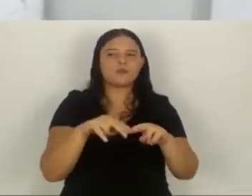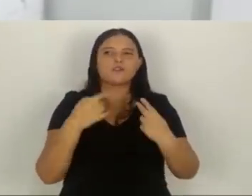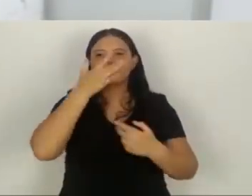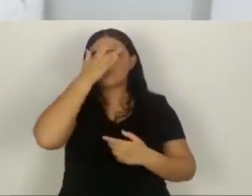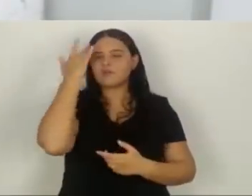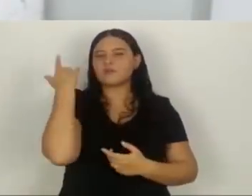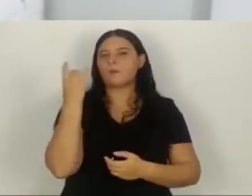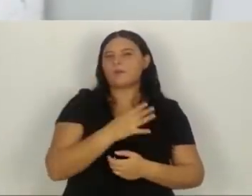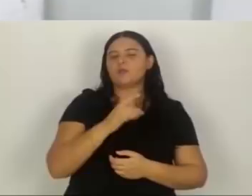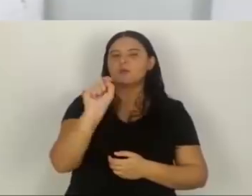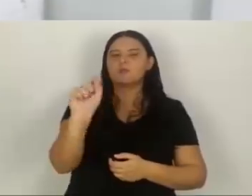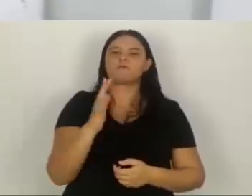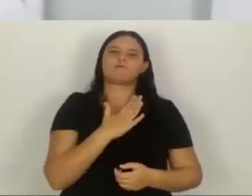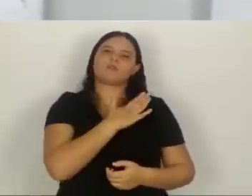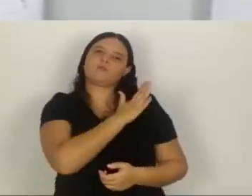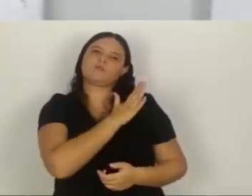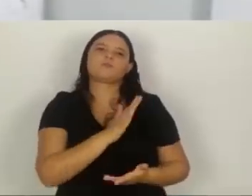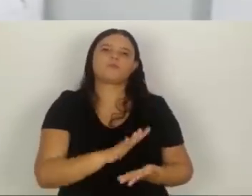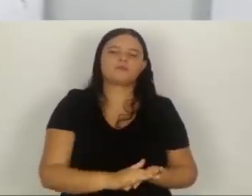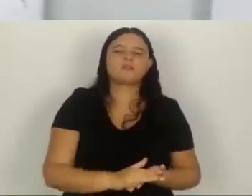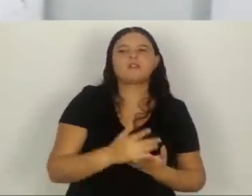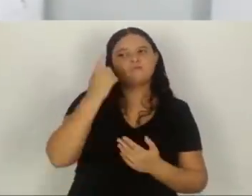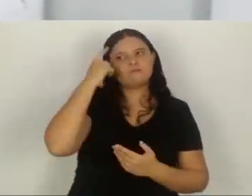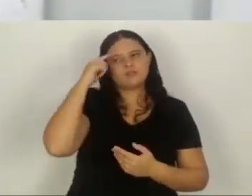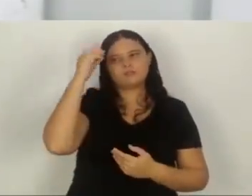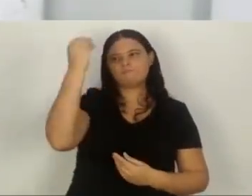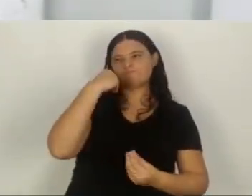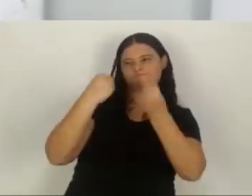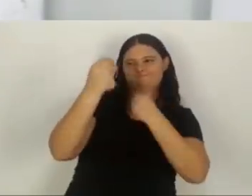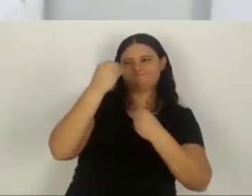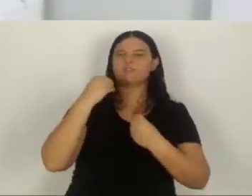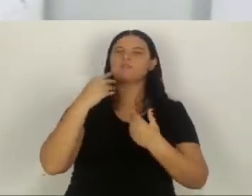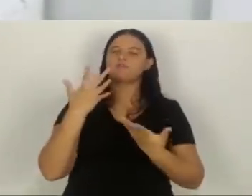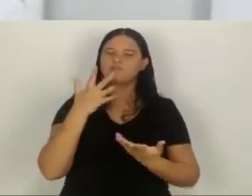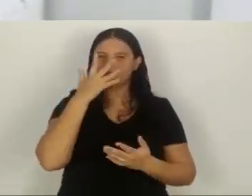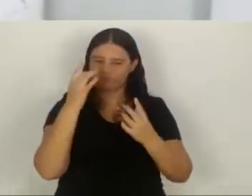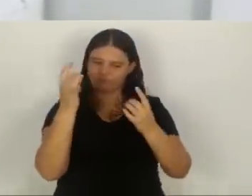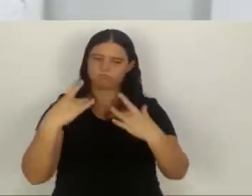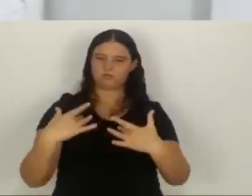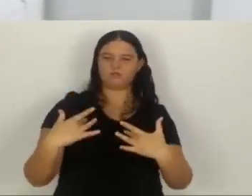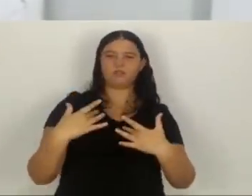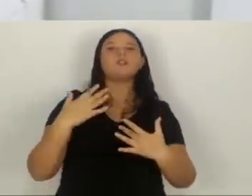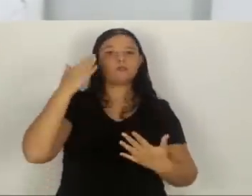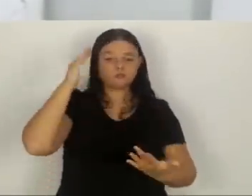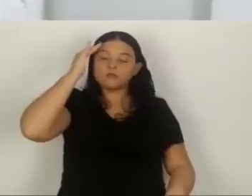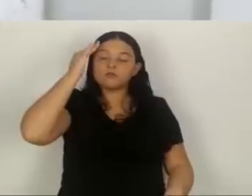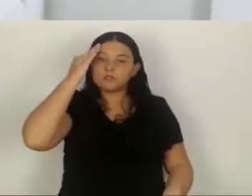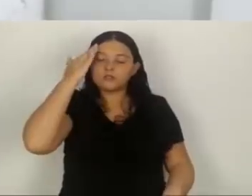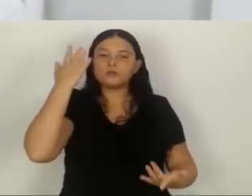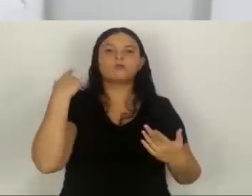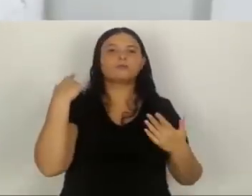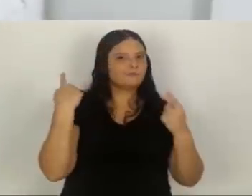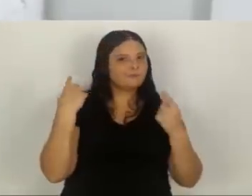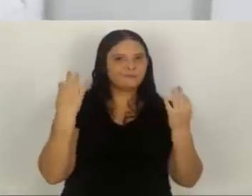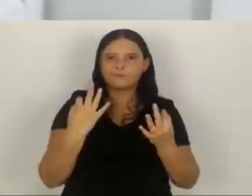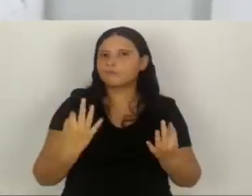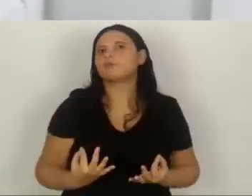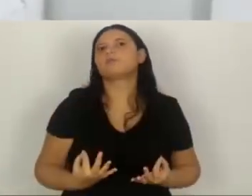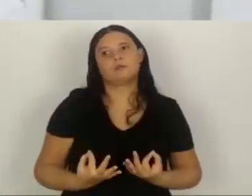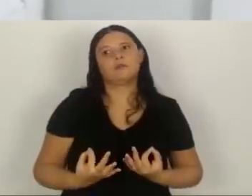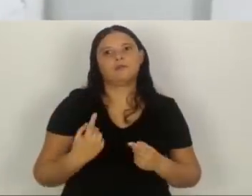pessoas sempre têm o medo do preconceito, né? Da rejeição, do abandono, perfeitamente compreensível, porque a gente ainda